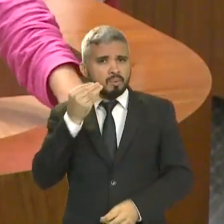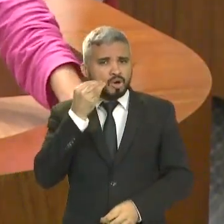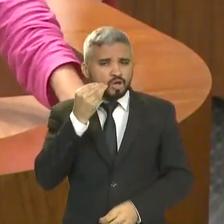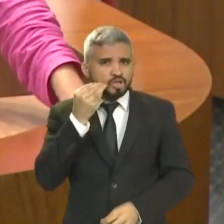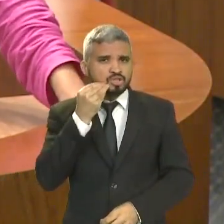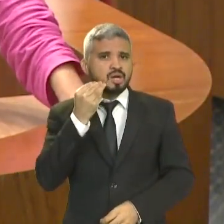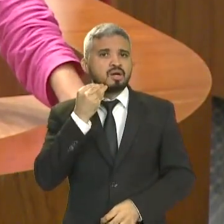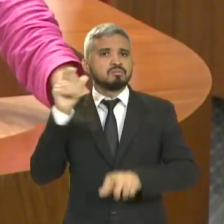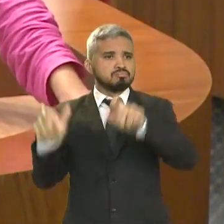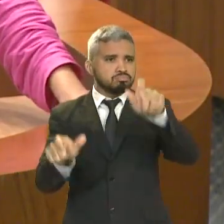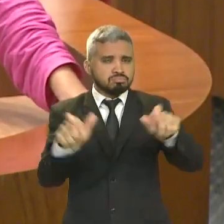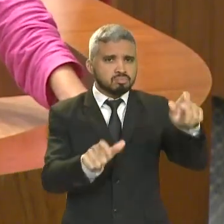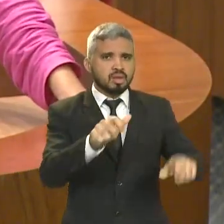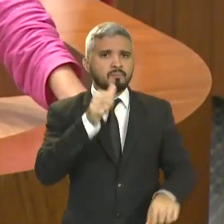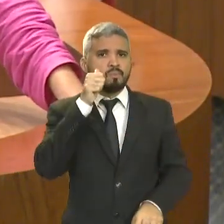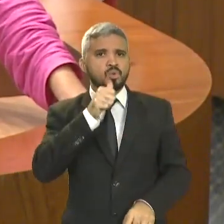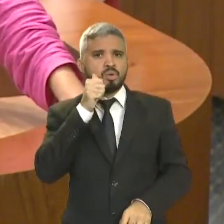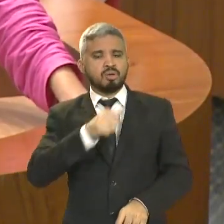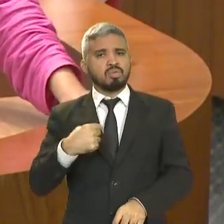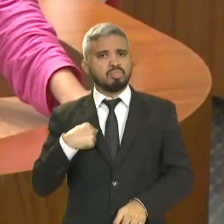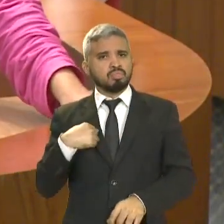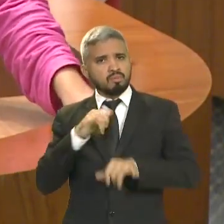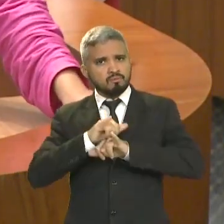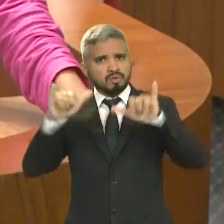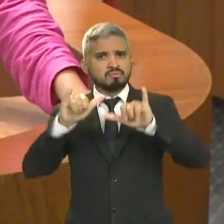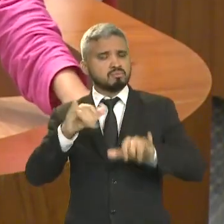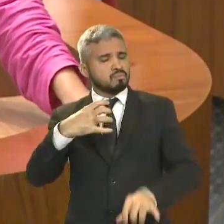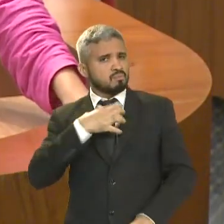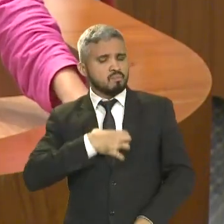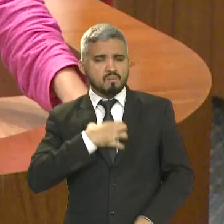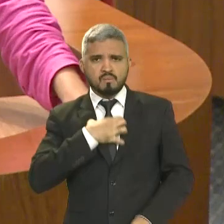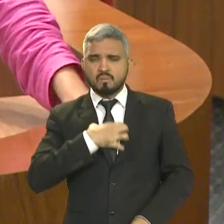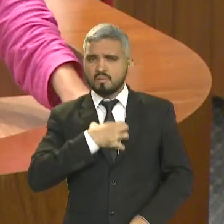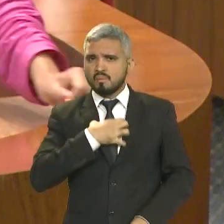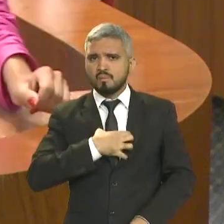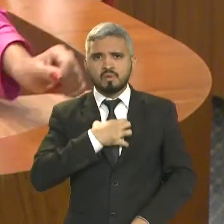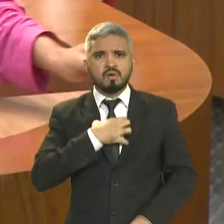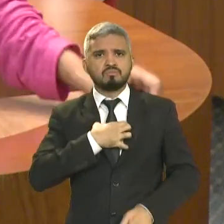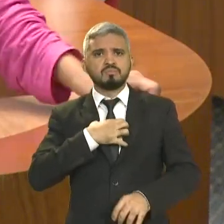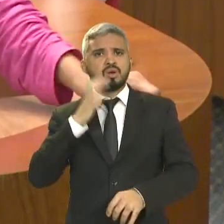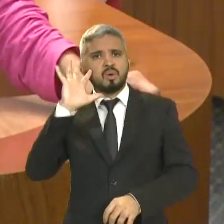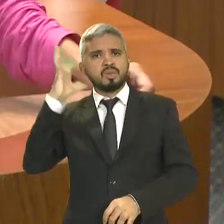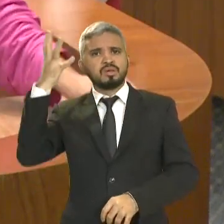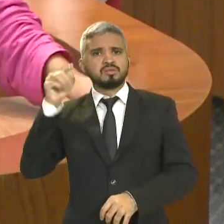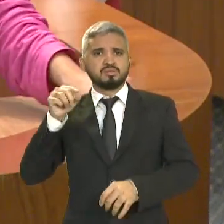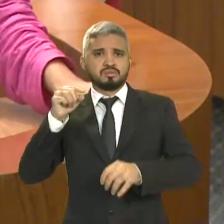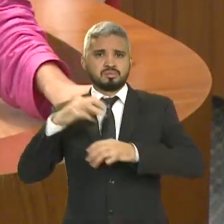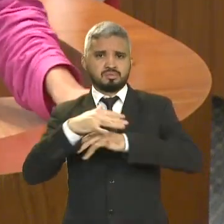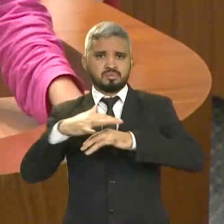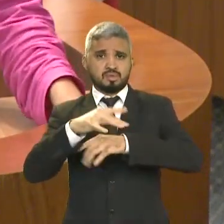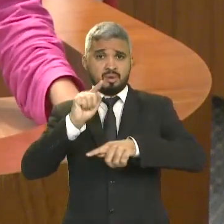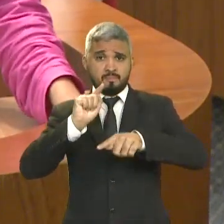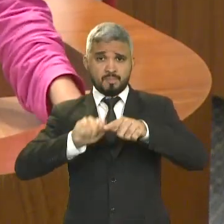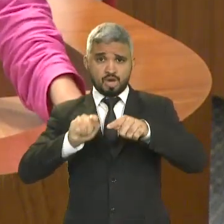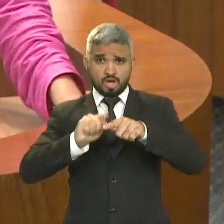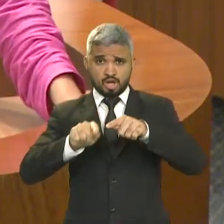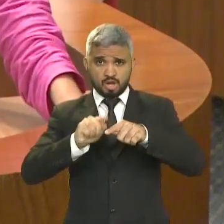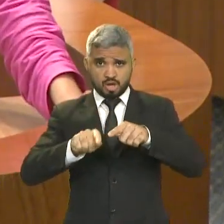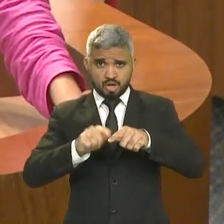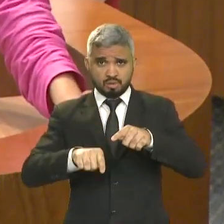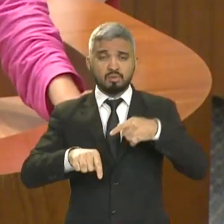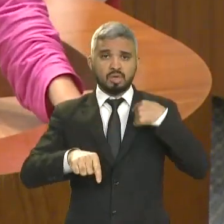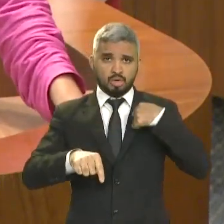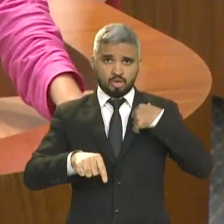registro e a minha indignação para esse fato que aconteceu na cidade de Pinheiro. E aqui publicamente, já entramos em contato, mas